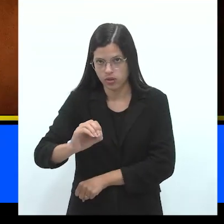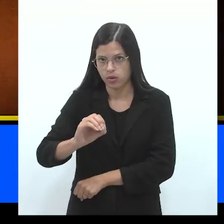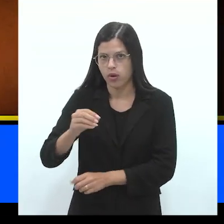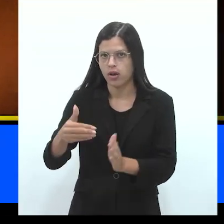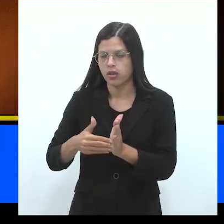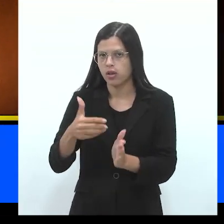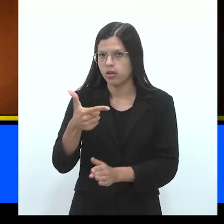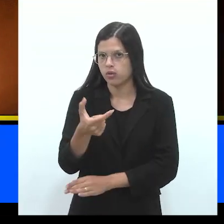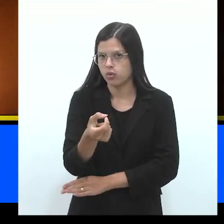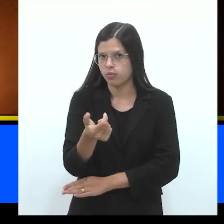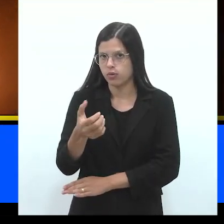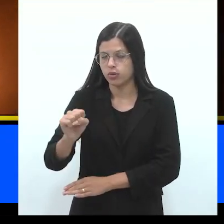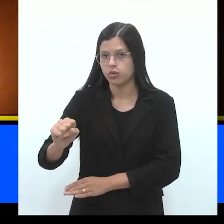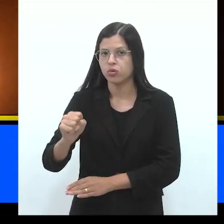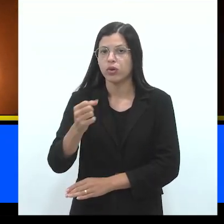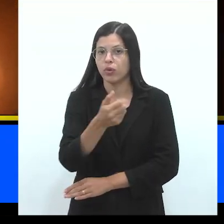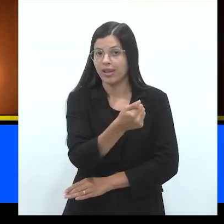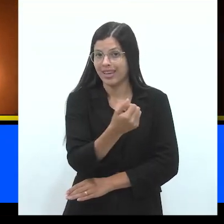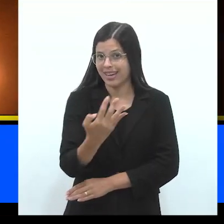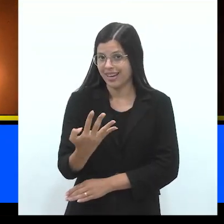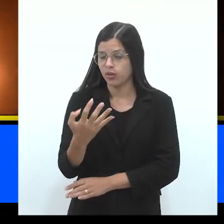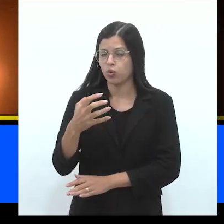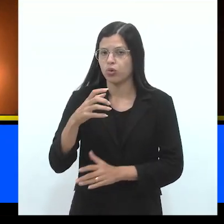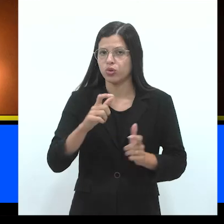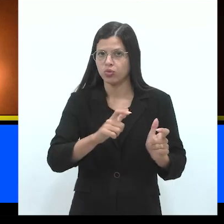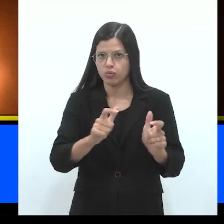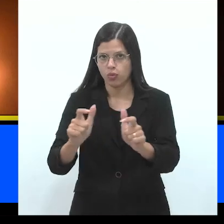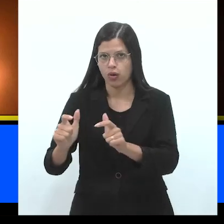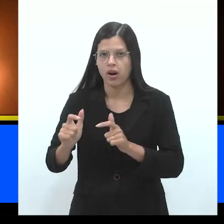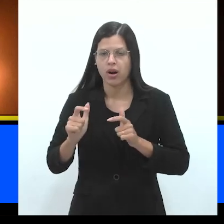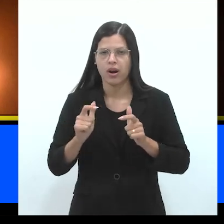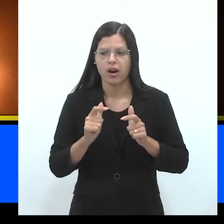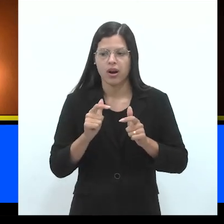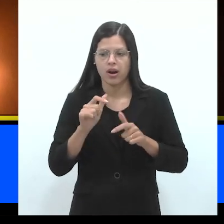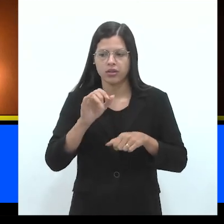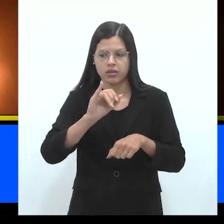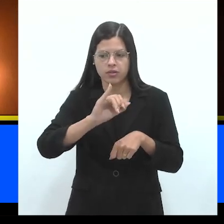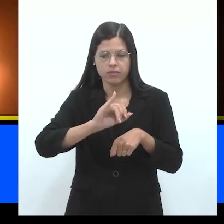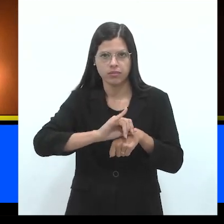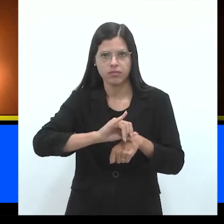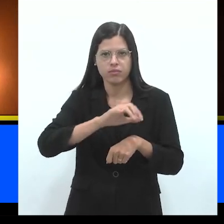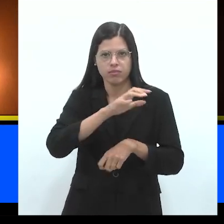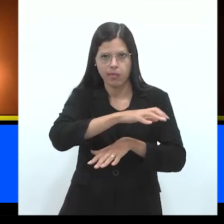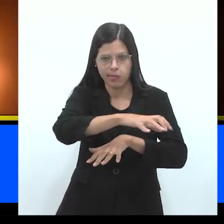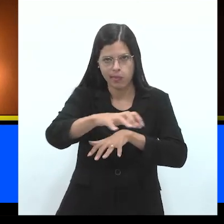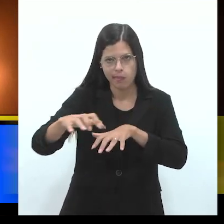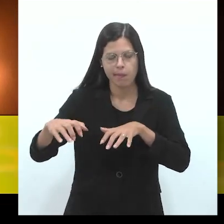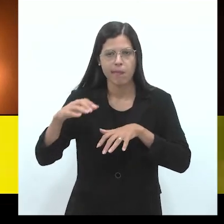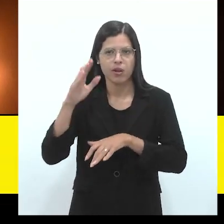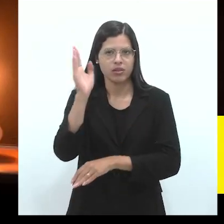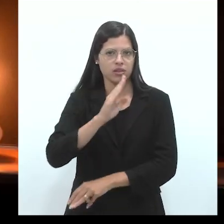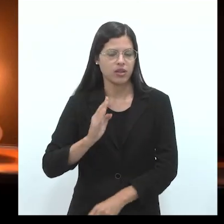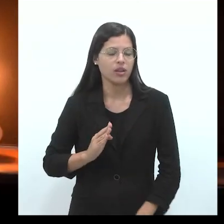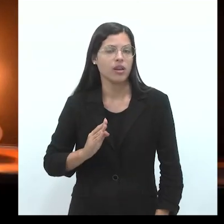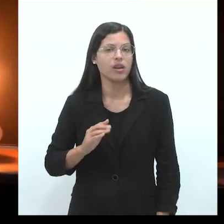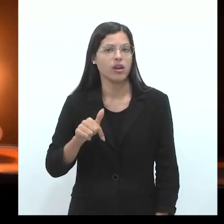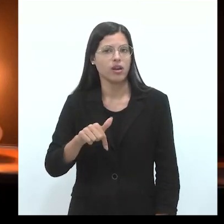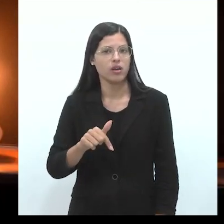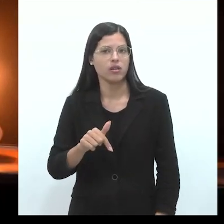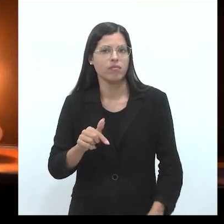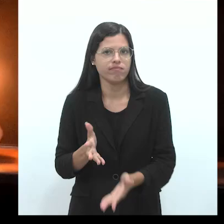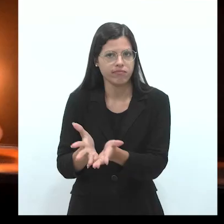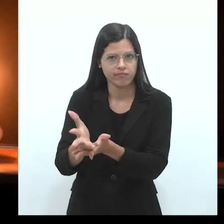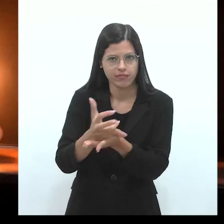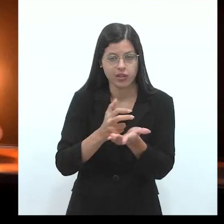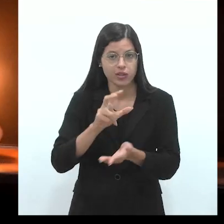2018, em 14 regiões metropolitanas brasileiras, e além disso olhamos para o impacto desses eventos na população, chegando a esse número, né,